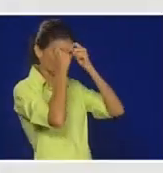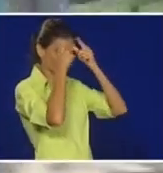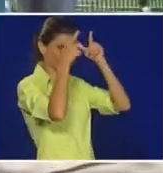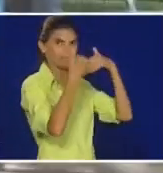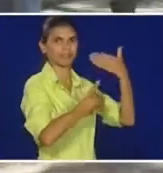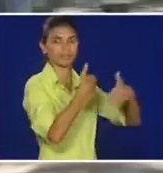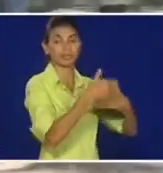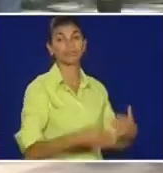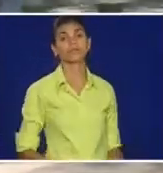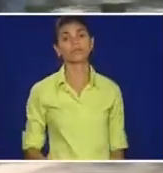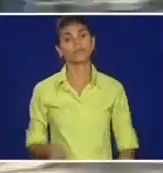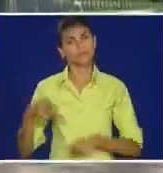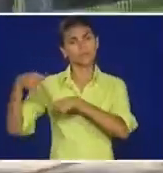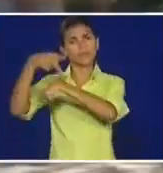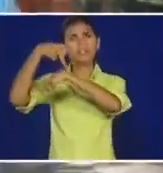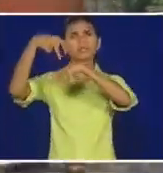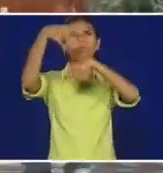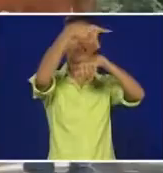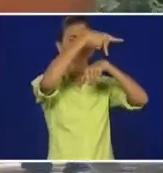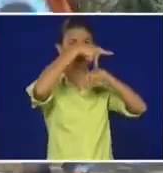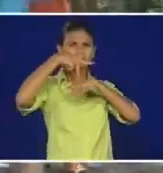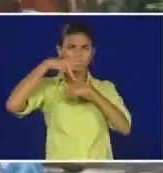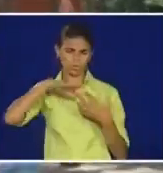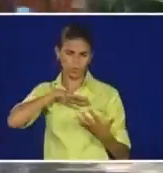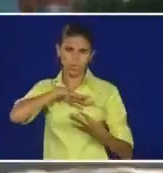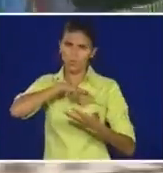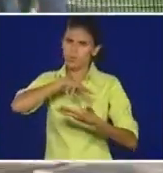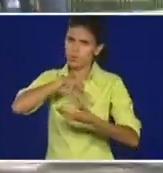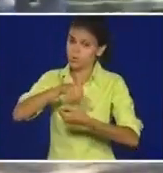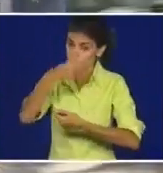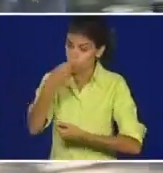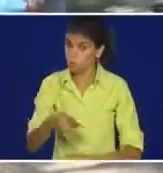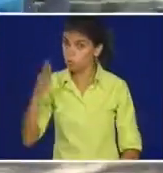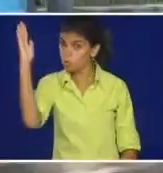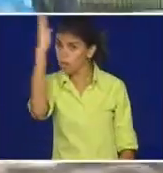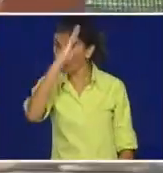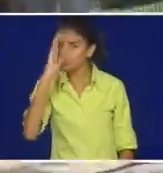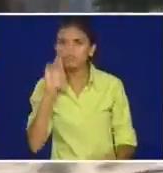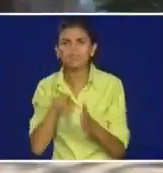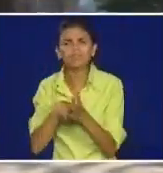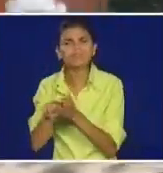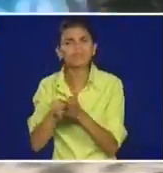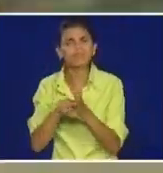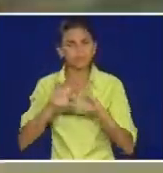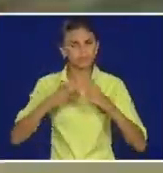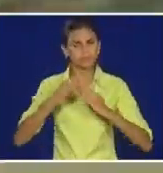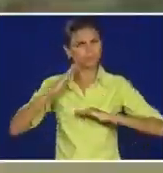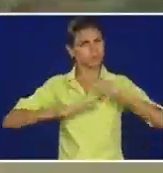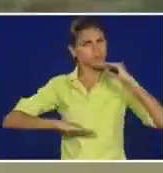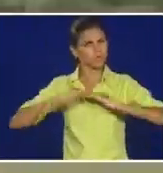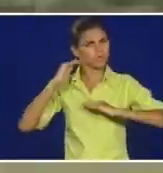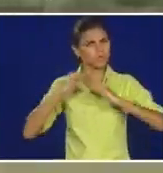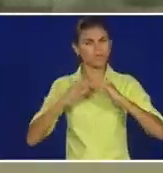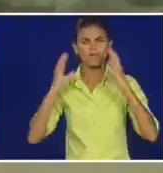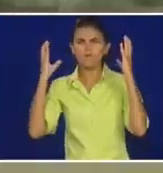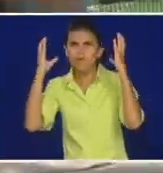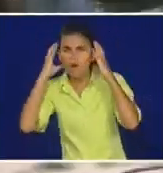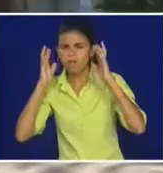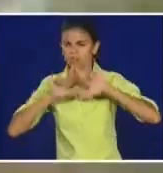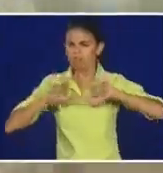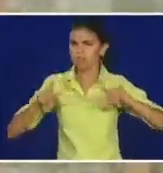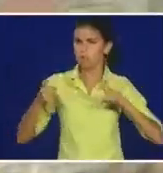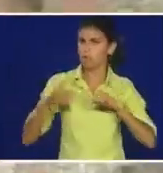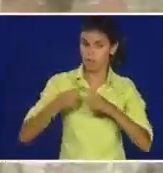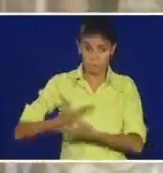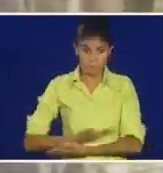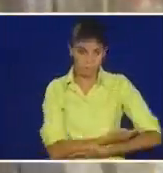mesmo. Em vários países do mundo, inclusive no Brasil, após a avaliação feita por uma equipe multiprofissional, os